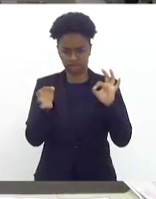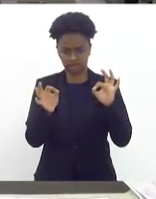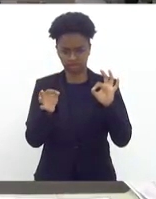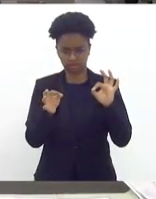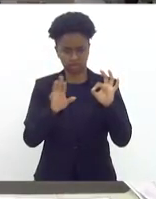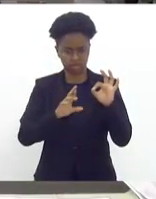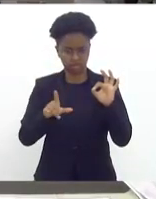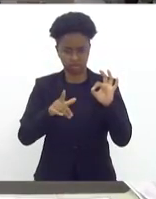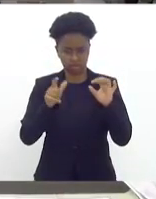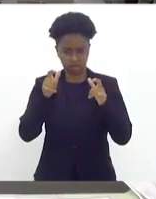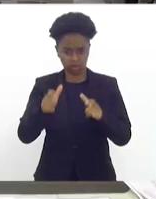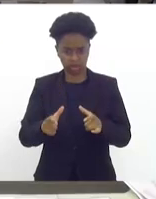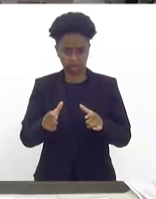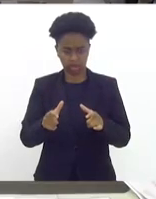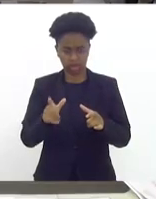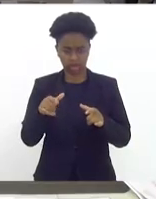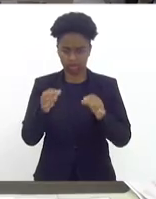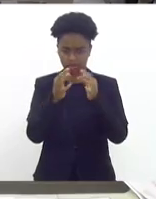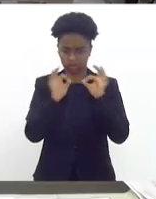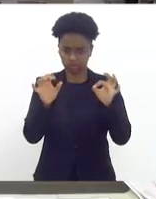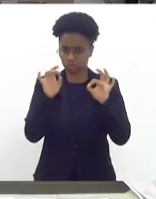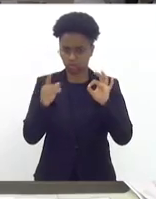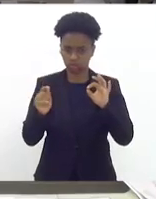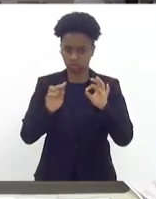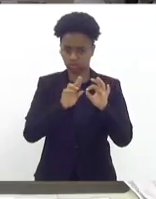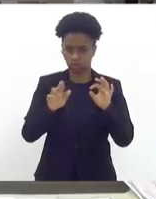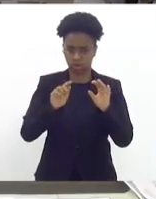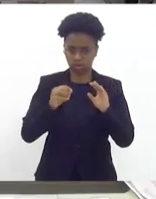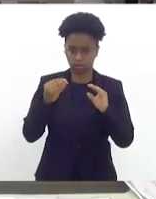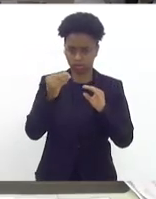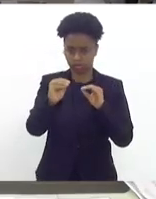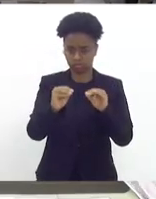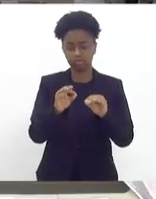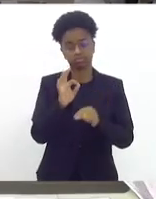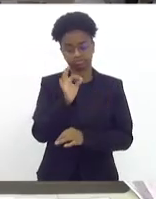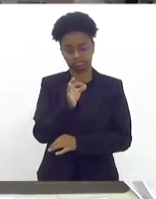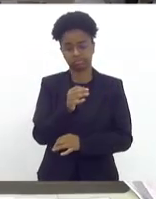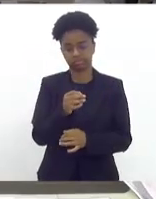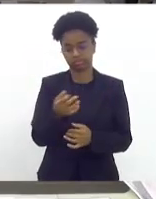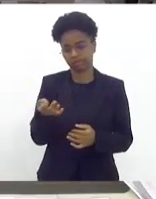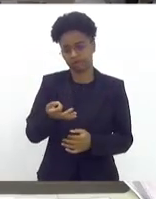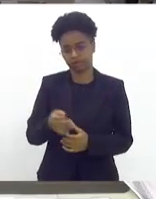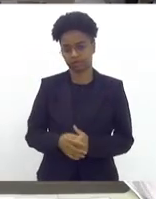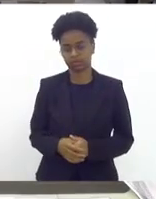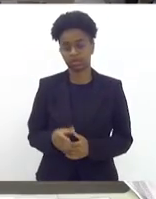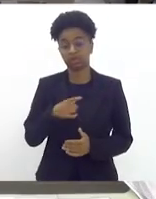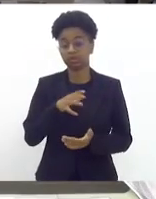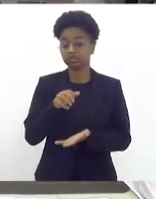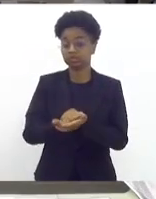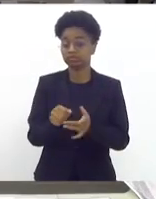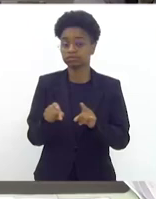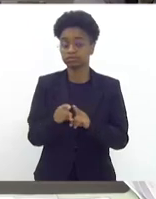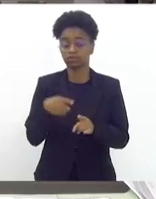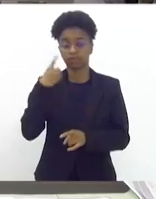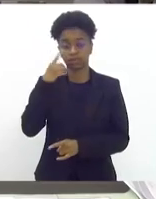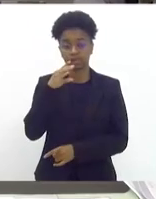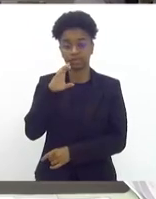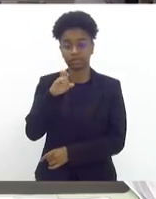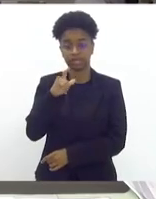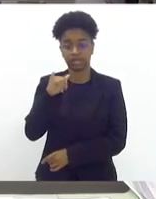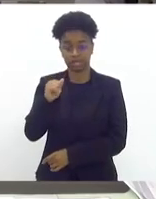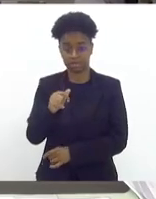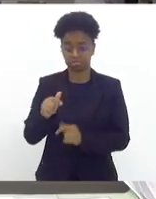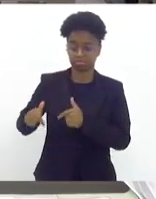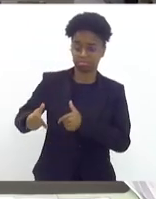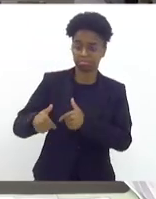é físico, ele é um título. Não, é um título. Né? Então, está perfeito. Material. E fica aqui o registro que a deputada Célia foi muito combativa